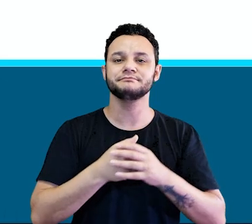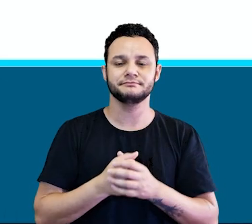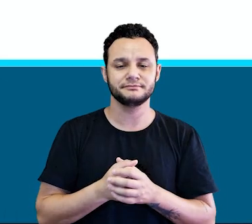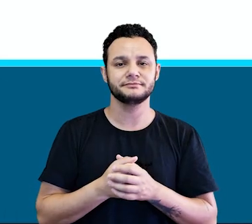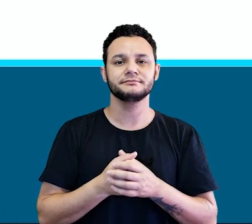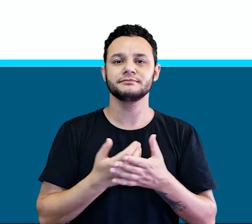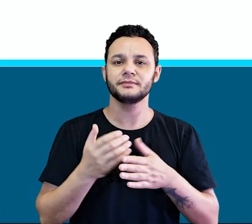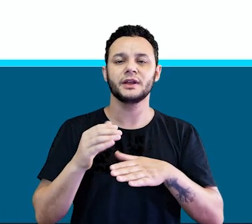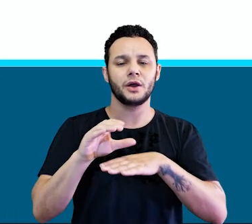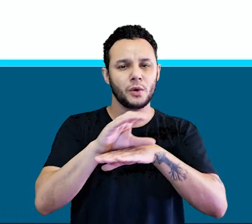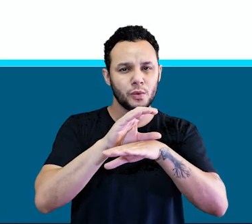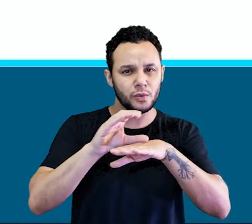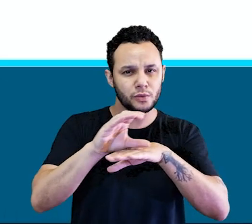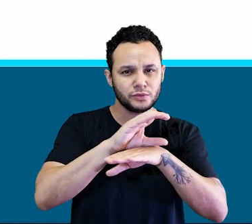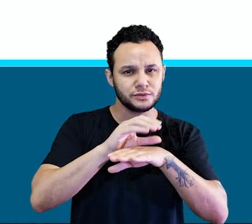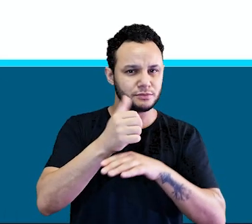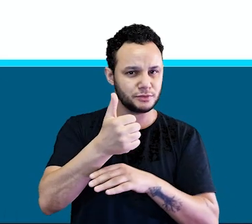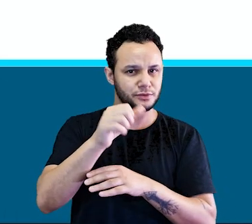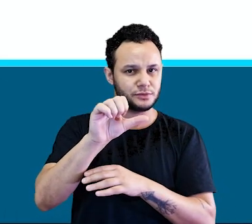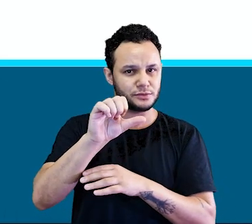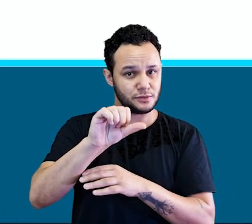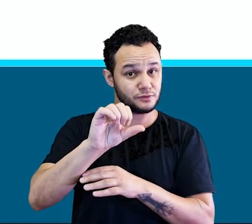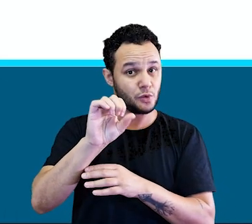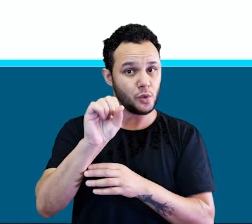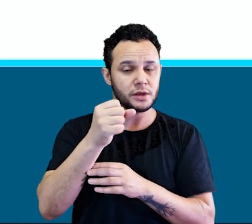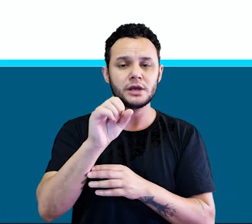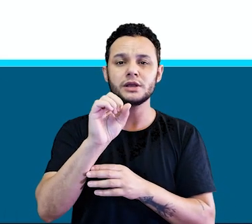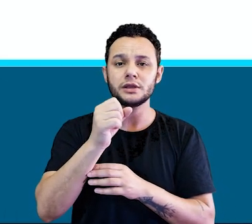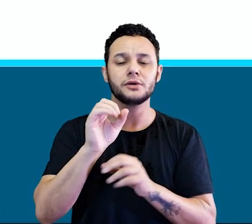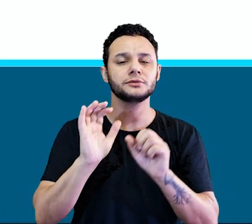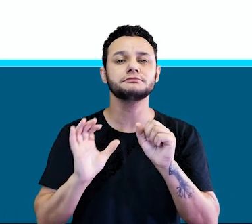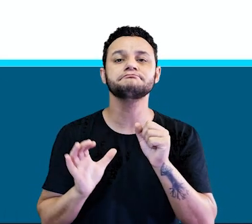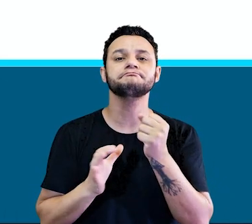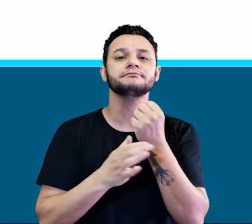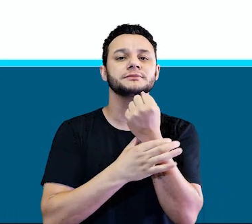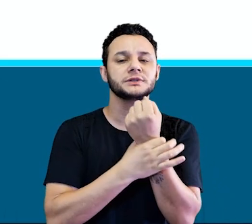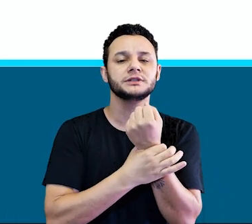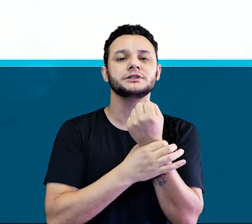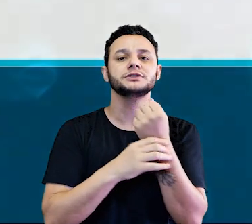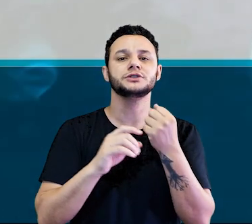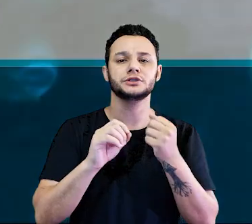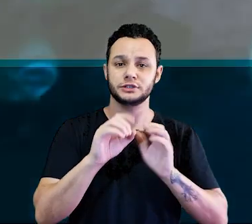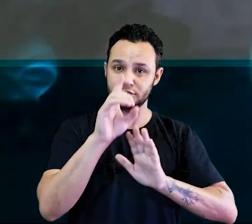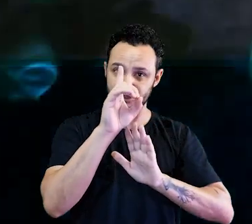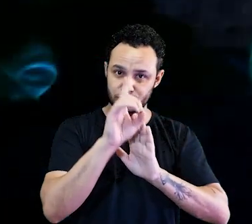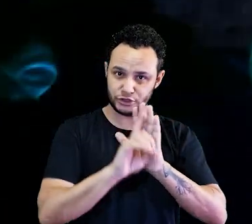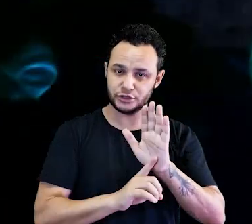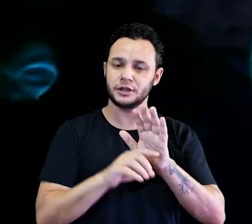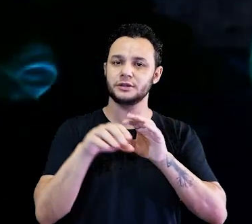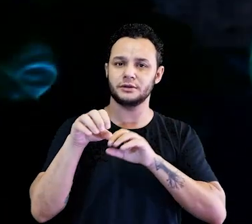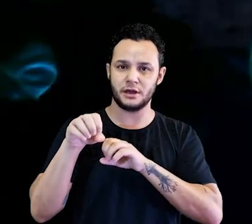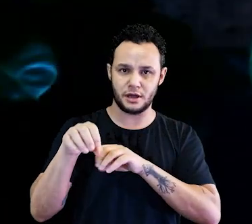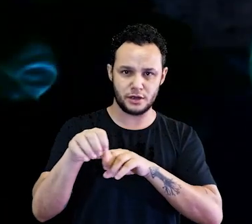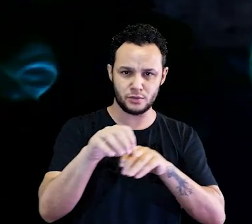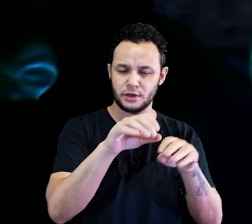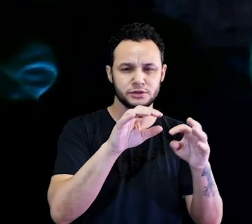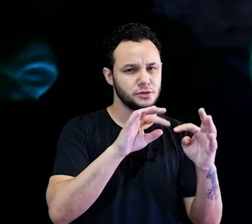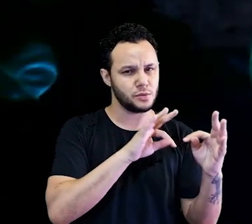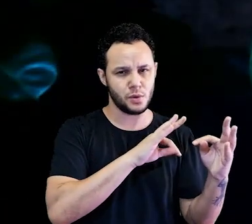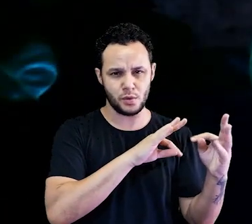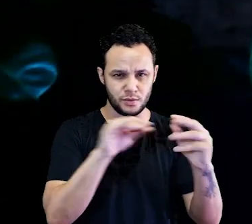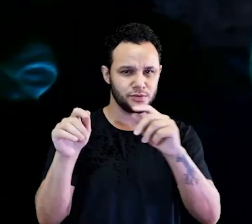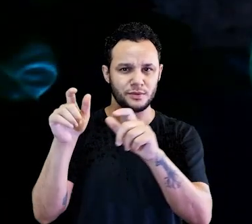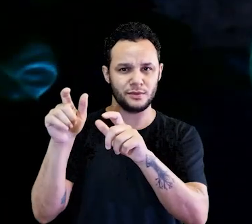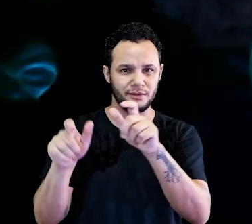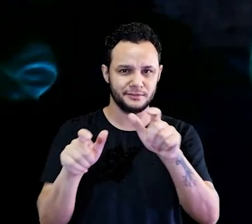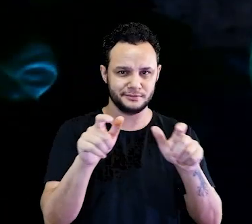um ganho da nossa Constituição, né, de 88 é justamente para garantir o direito à educação,